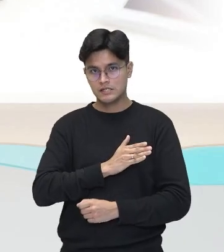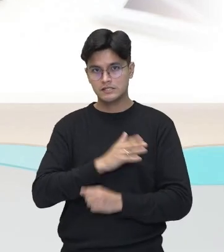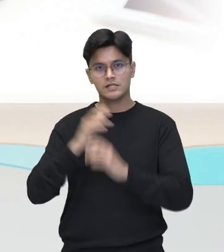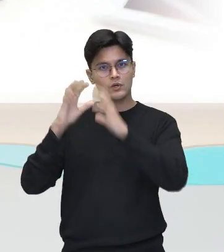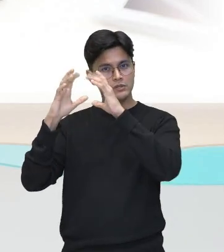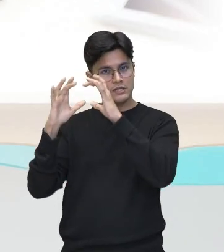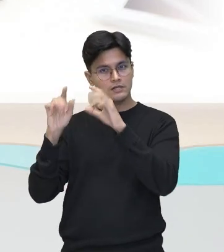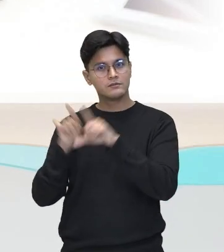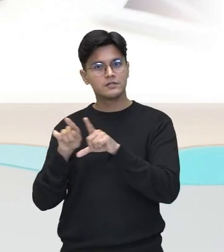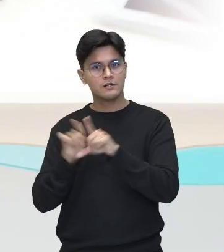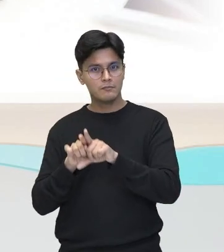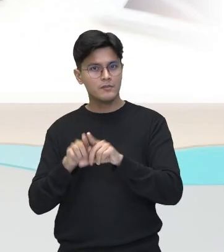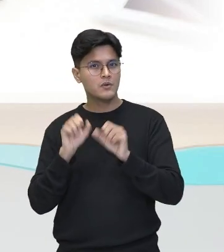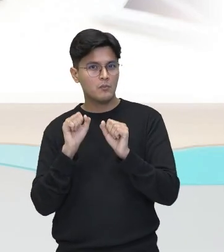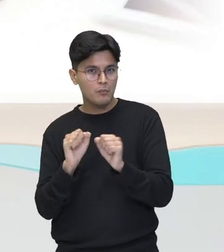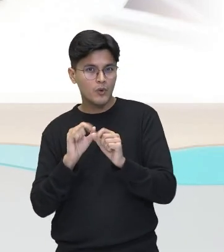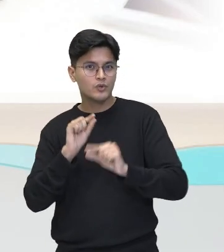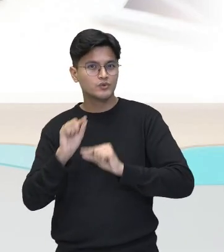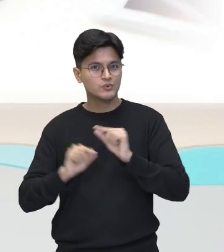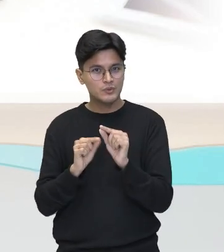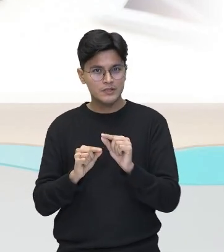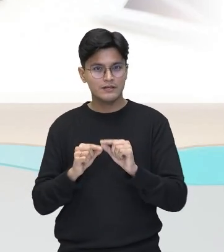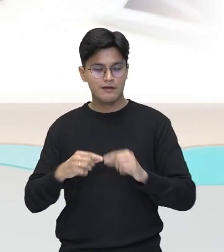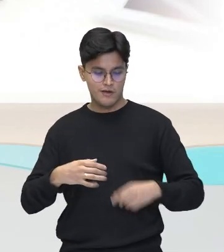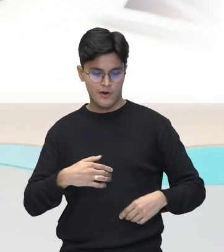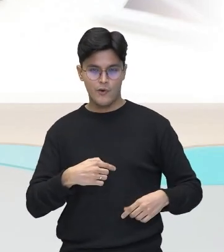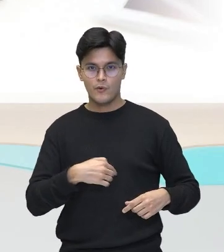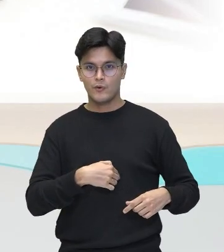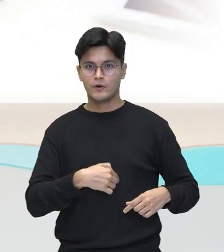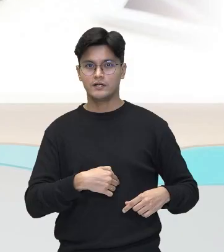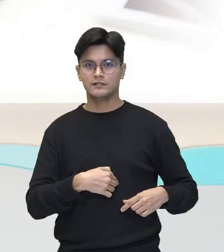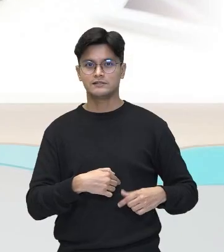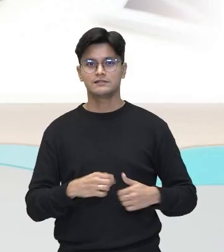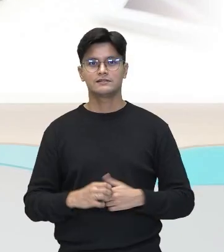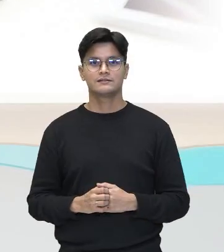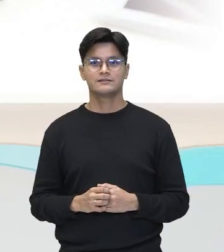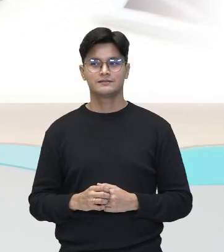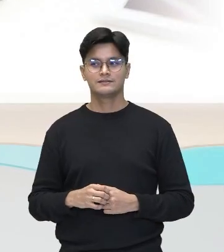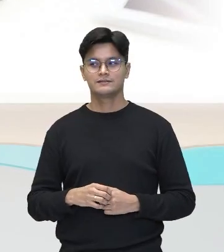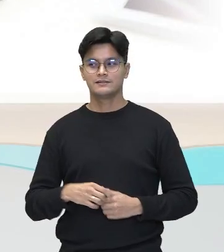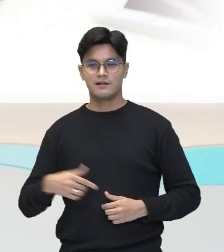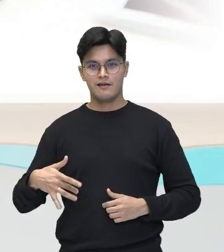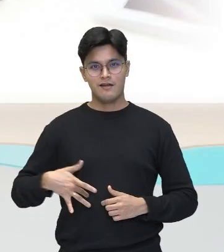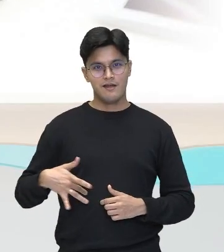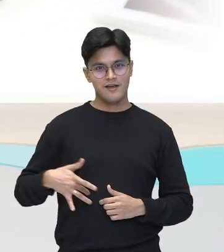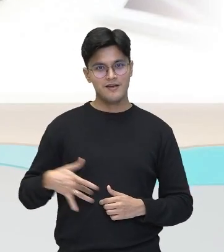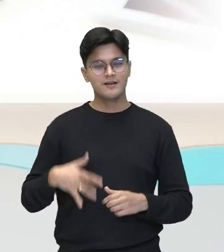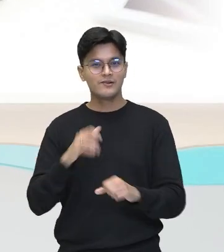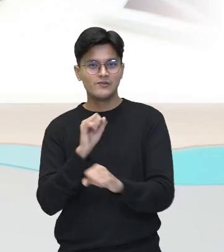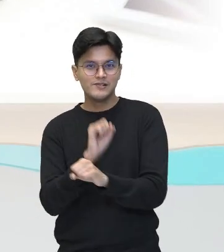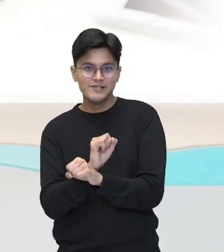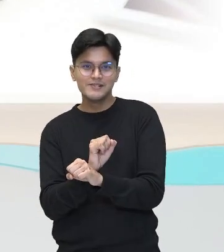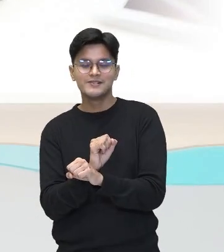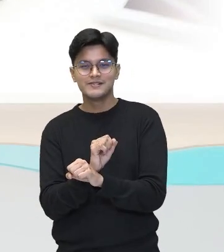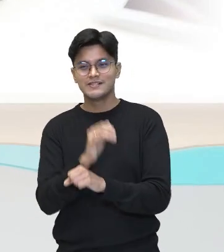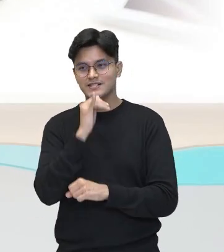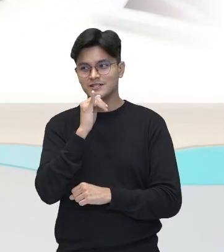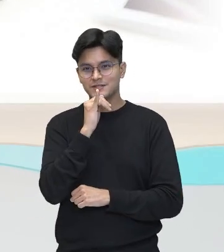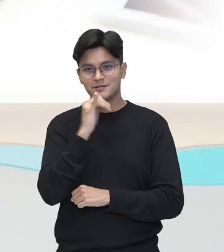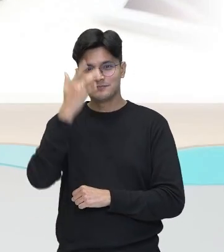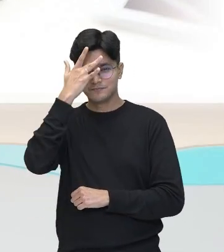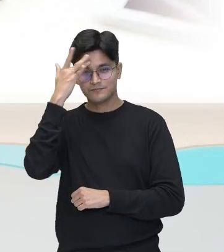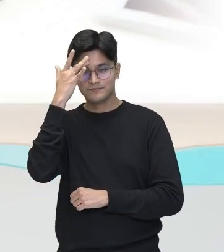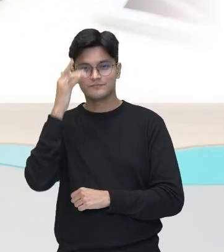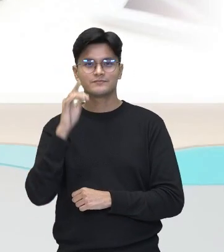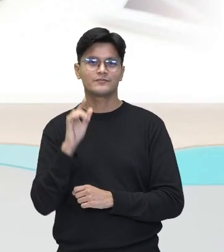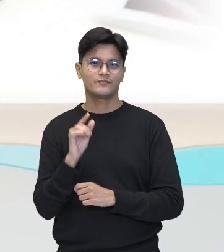e pode causar paralisação dos rins. É isso mesmo. Quando você vê que uma pessoa ela está